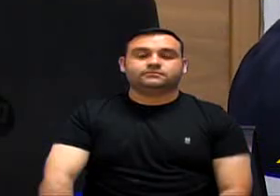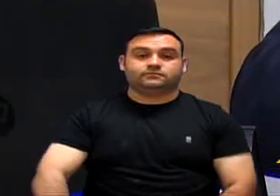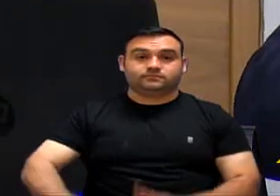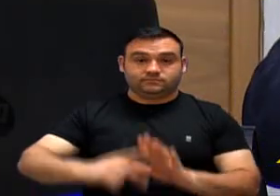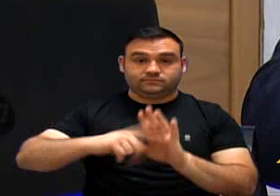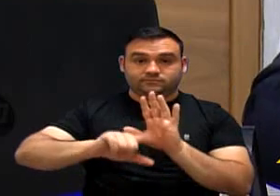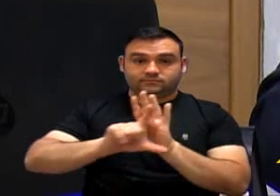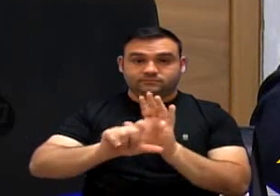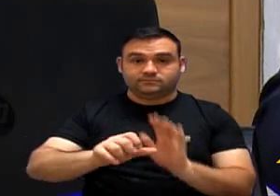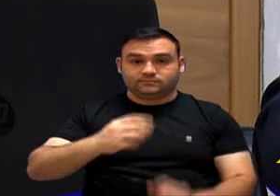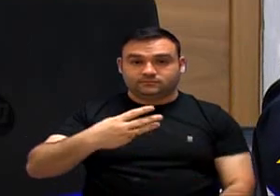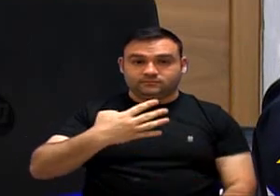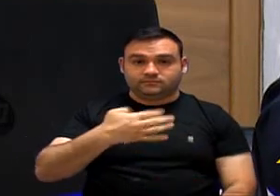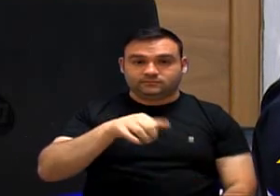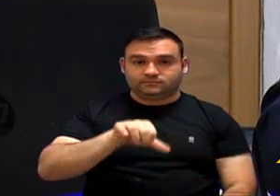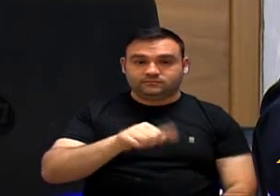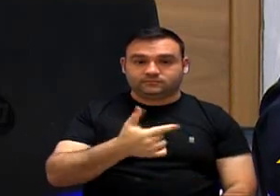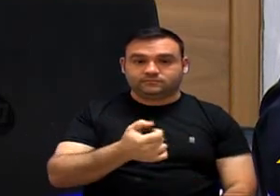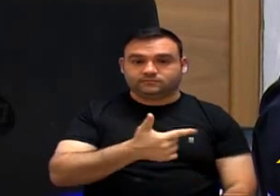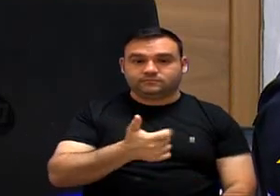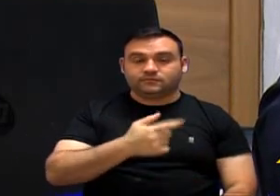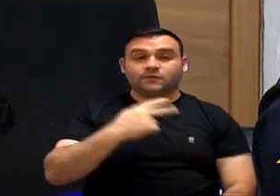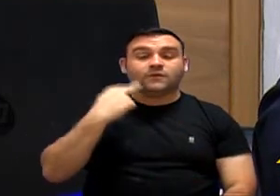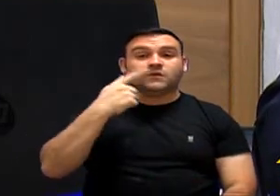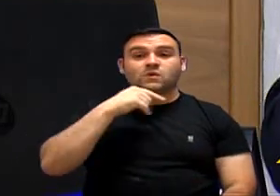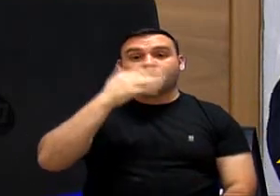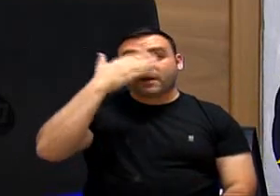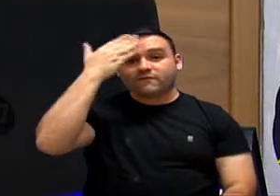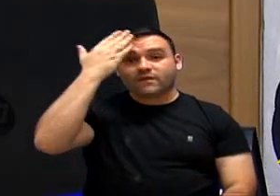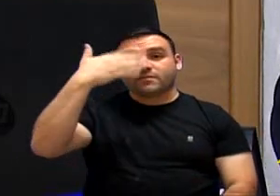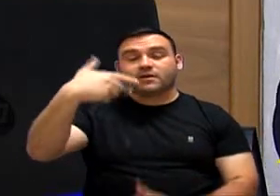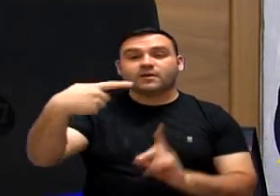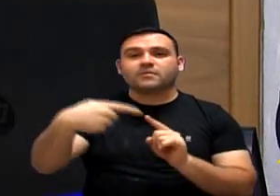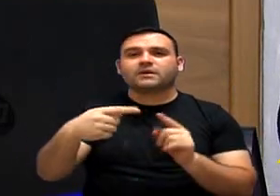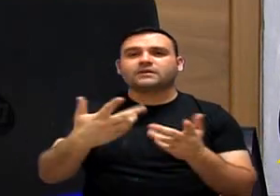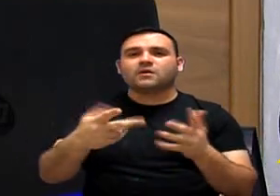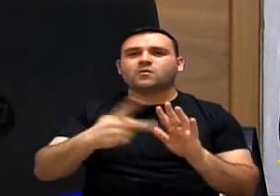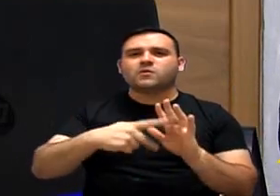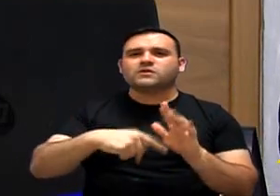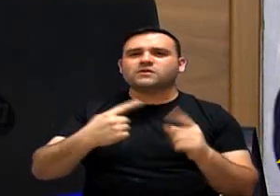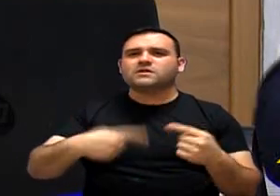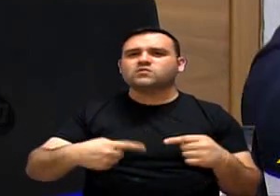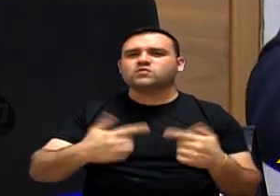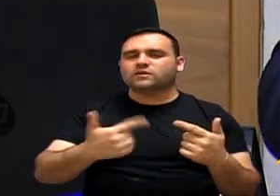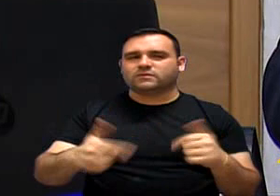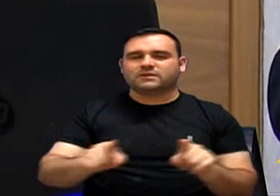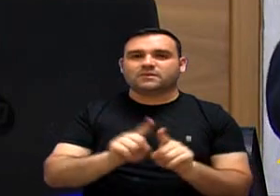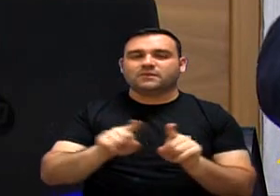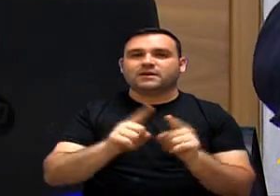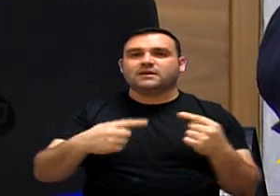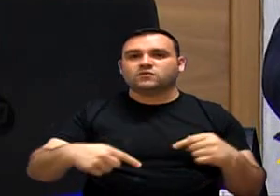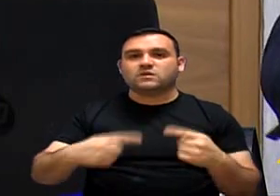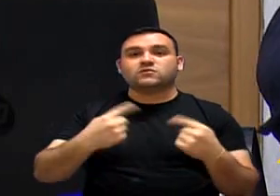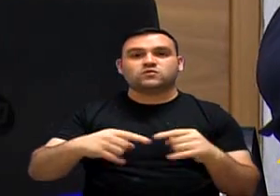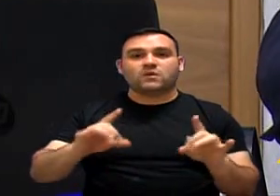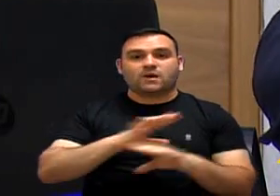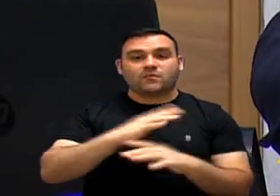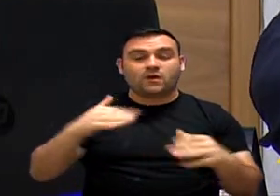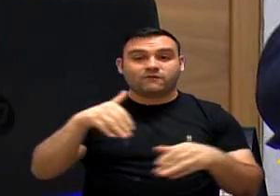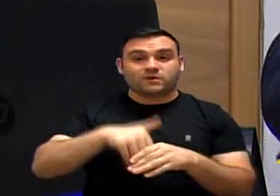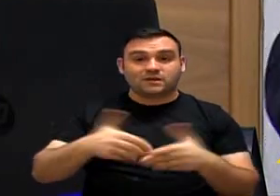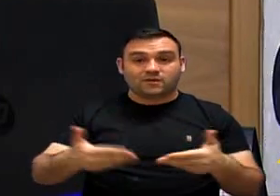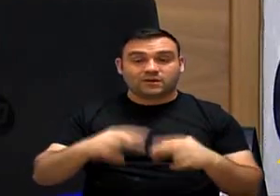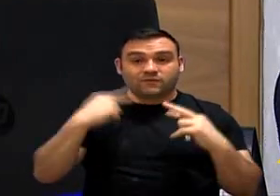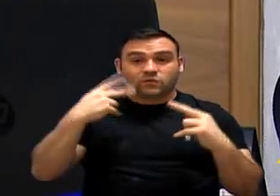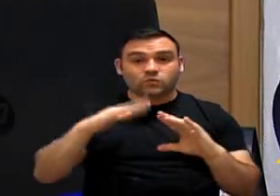o projeto de lei 3492 um Fábio eu tô e esse projeto é isso que utilizada eu coloco à disposição essa discussão